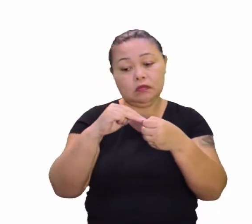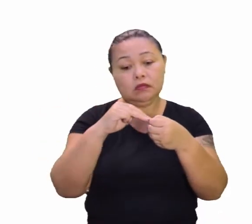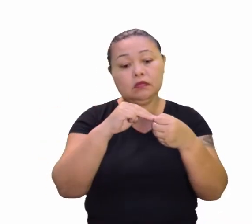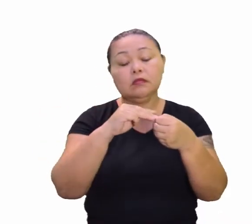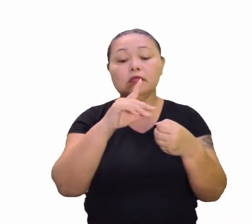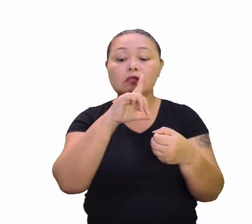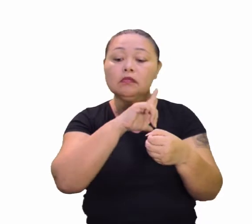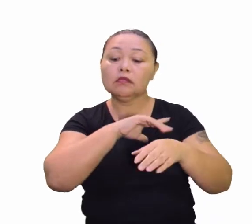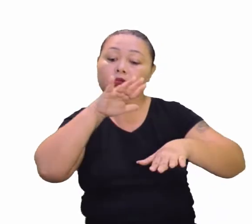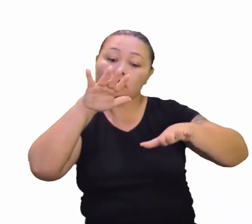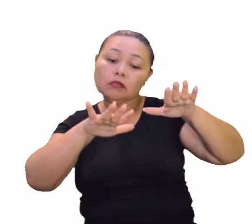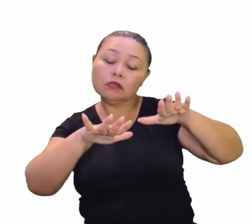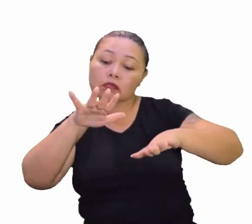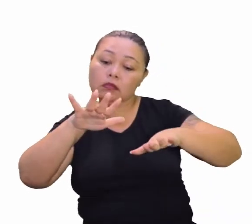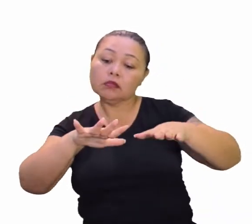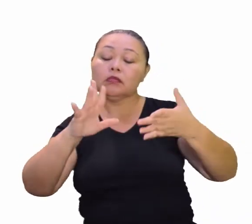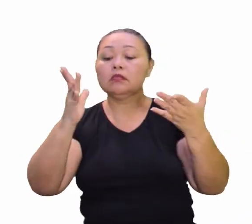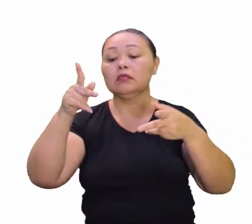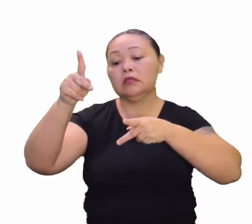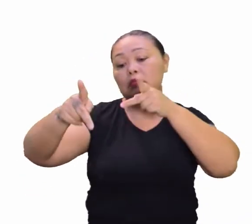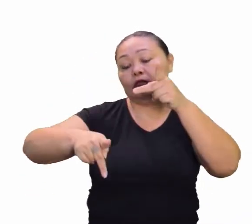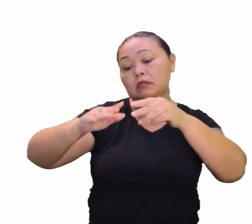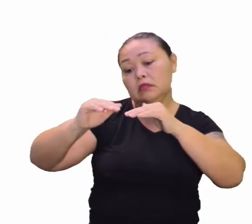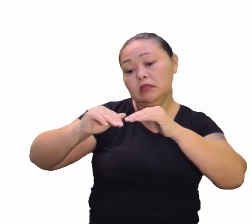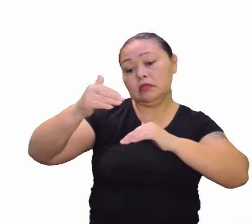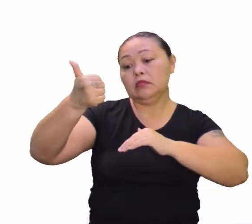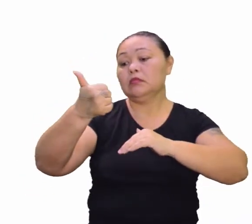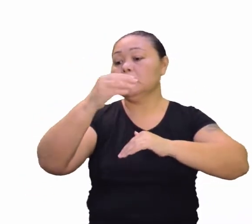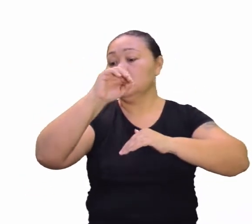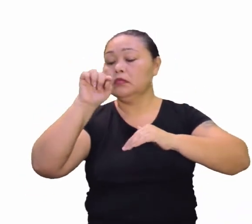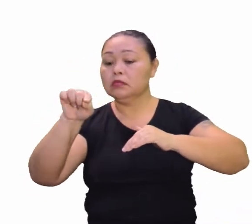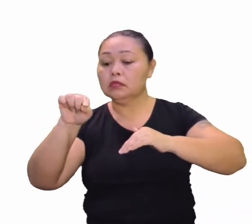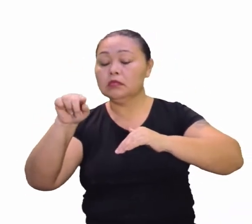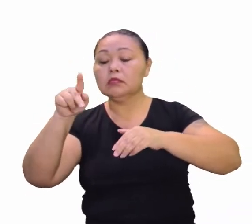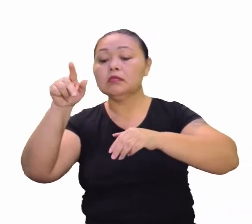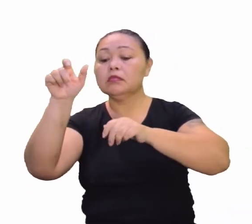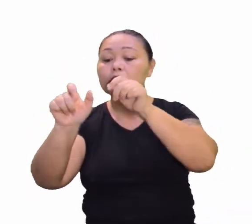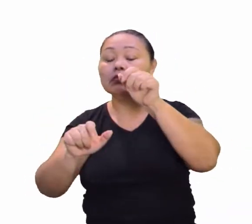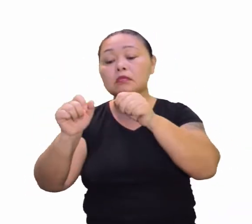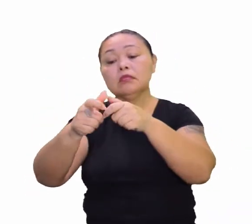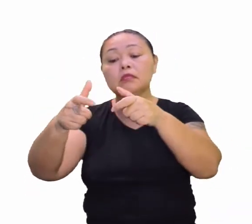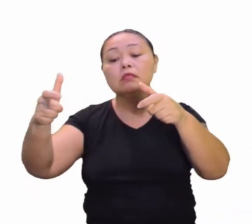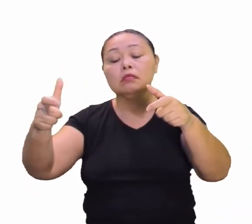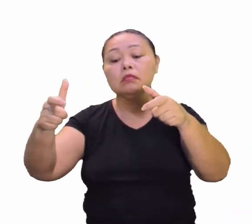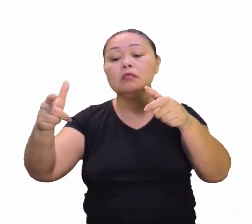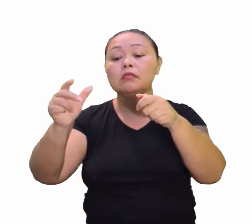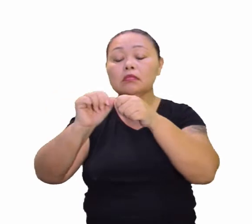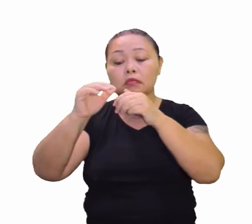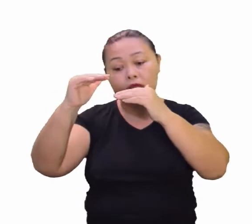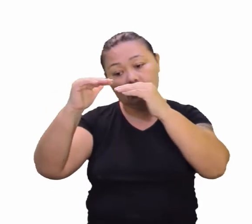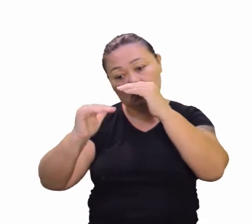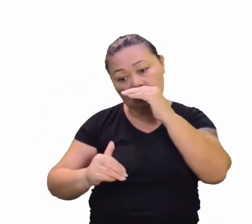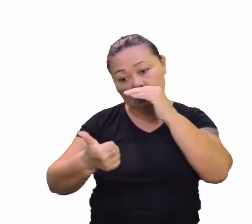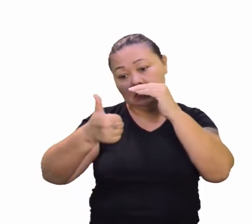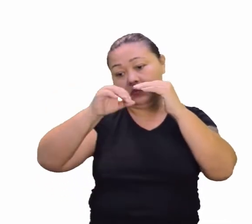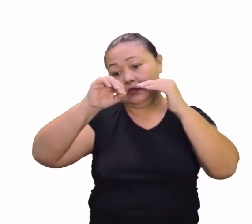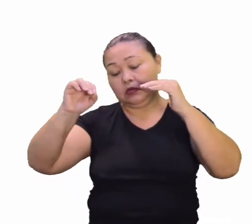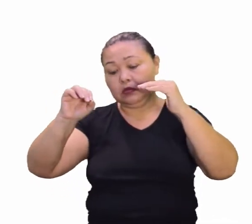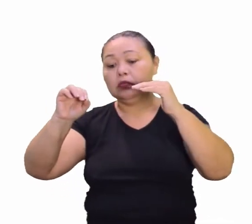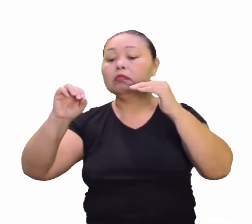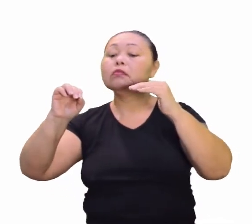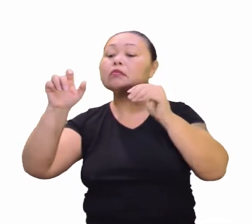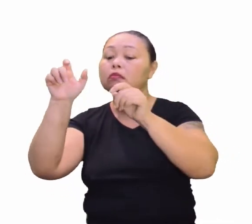a gente vai ter alguns com população acima de 100 mil habitantes e a grande maioria com população abaixo de 100 mil